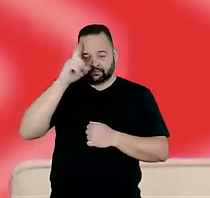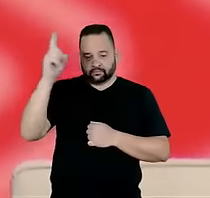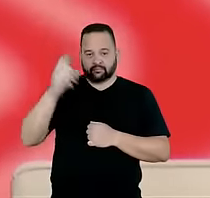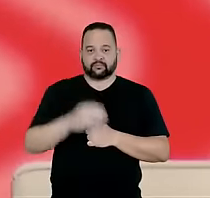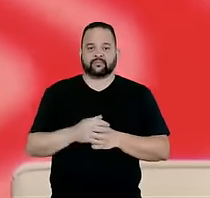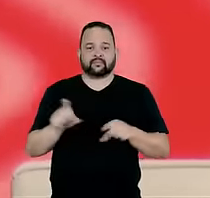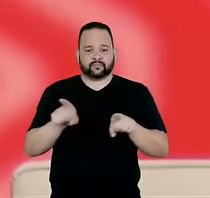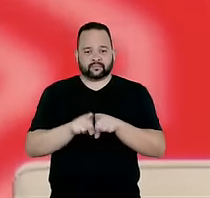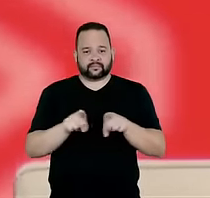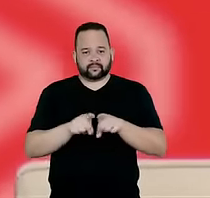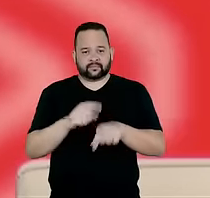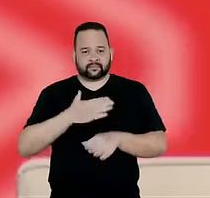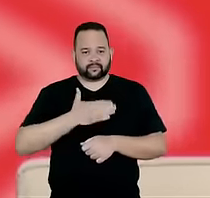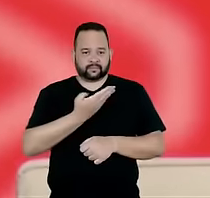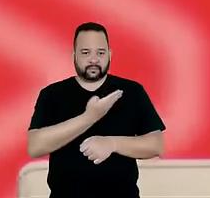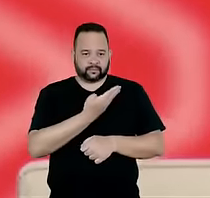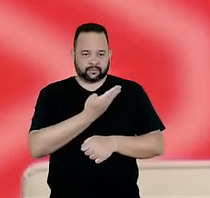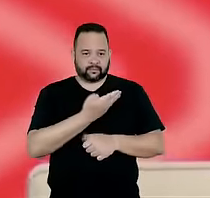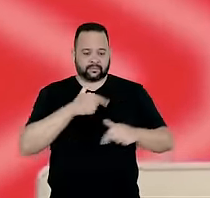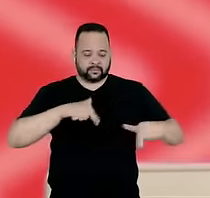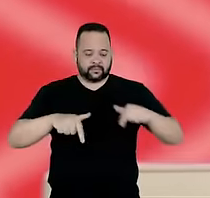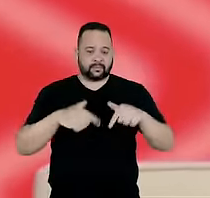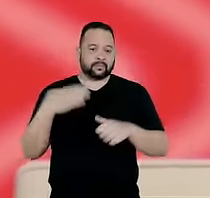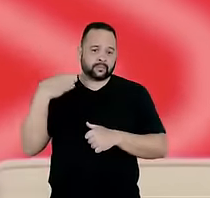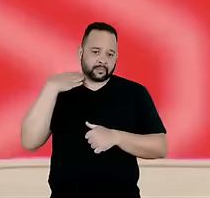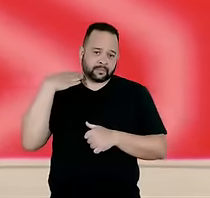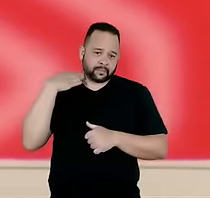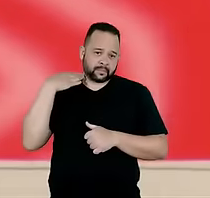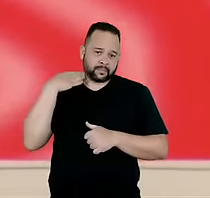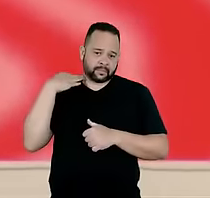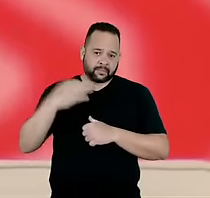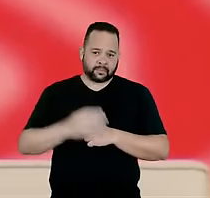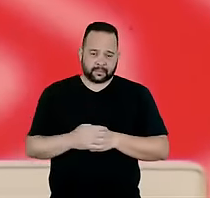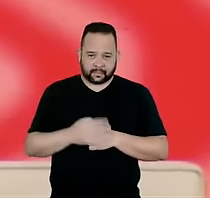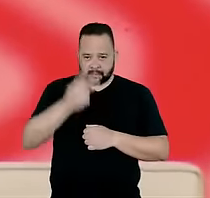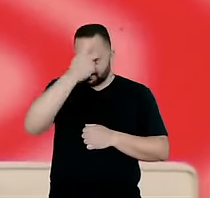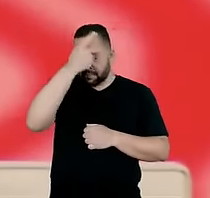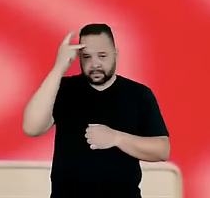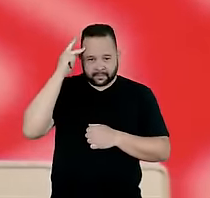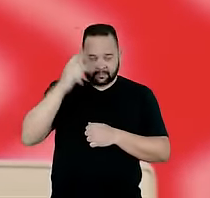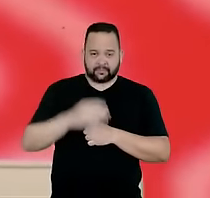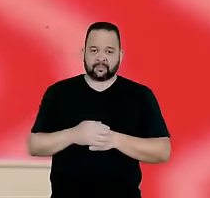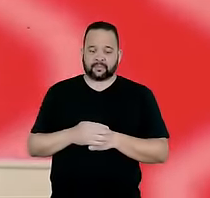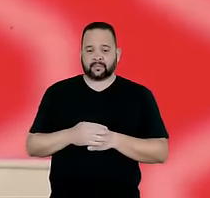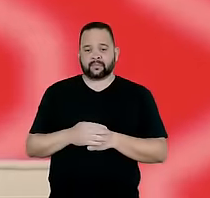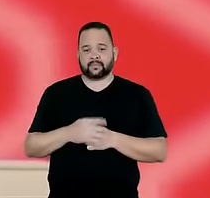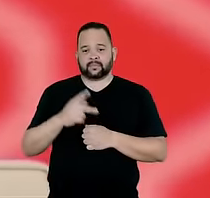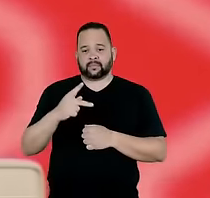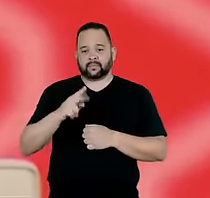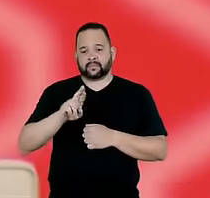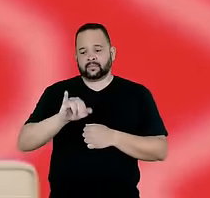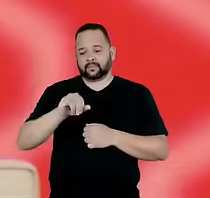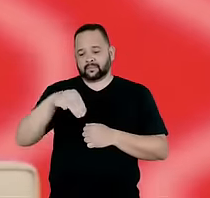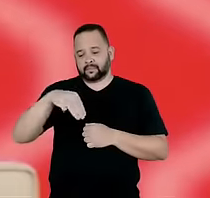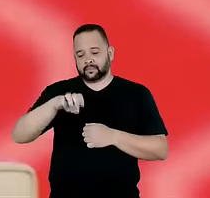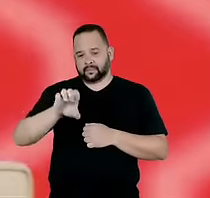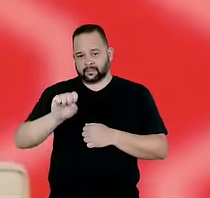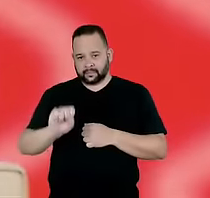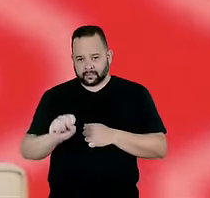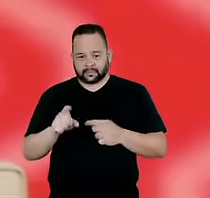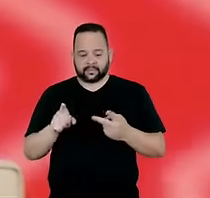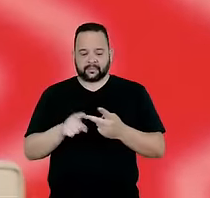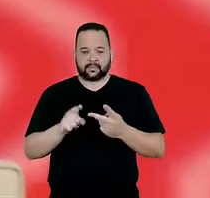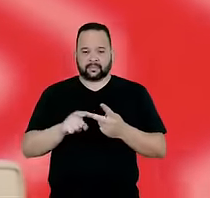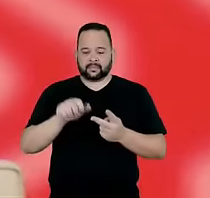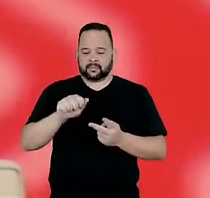colegas de banco tem muita gente aqui do banco a turma do private a turma da da Bradesco asset